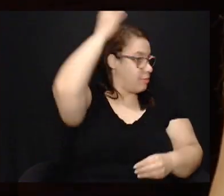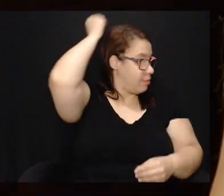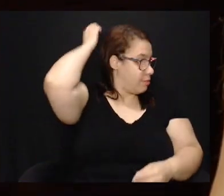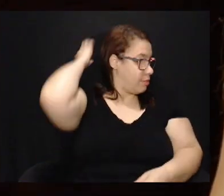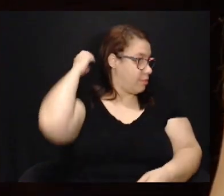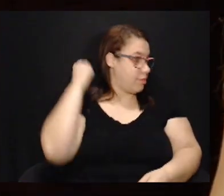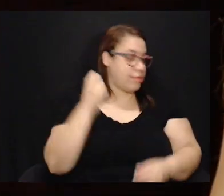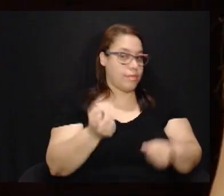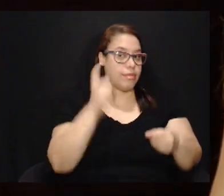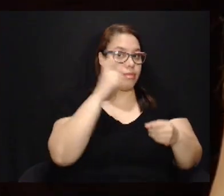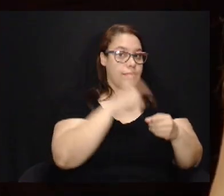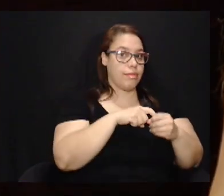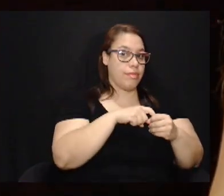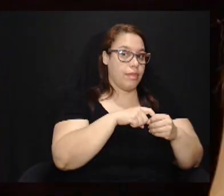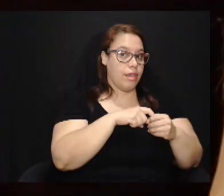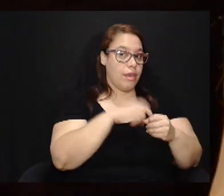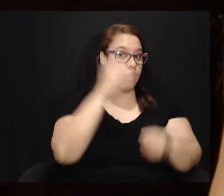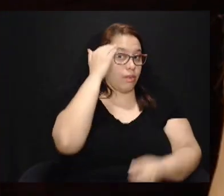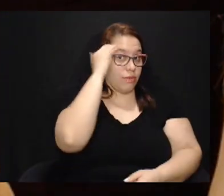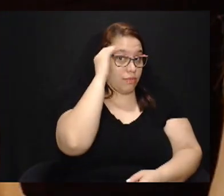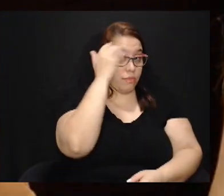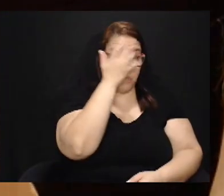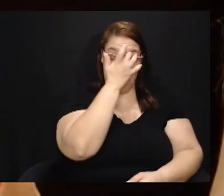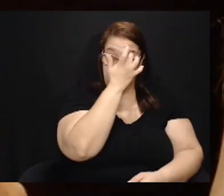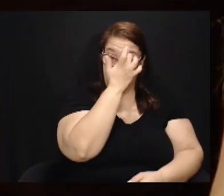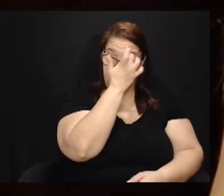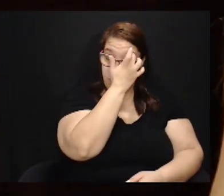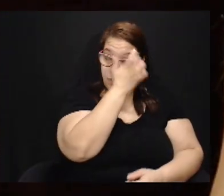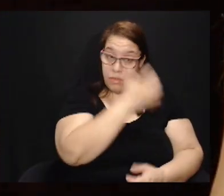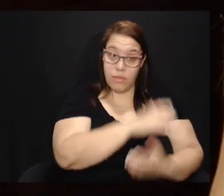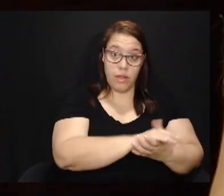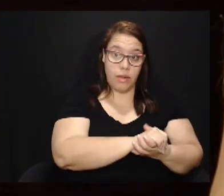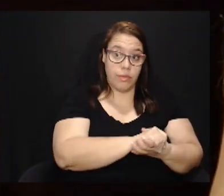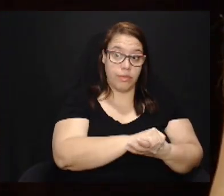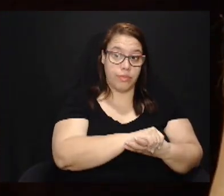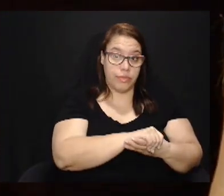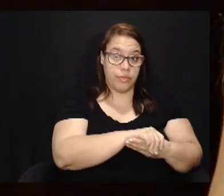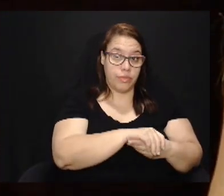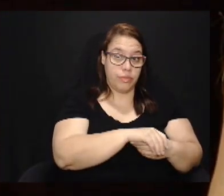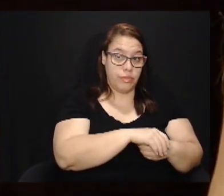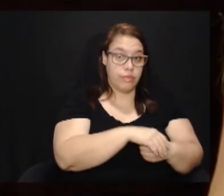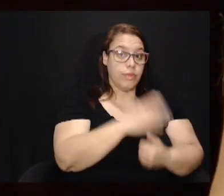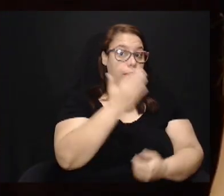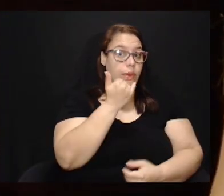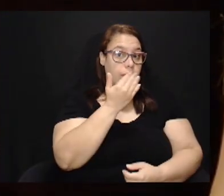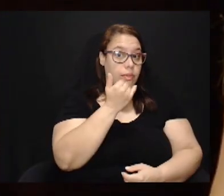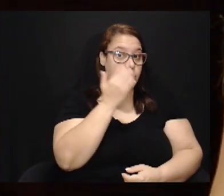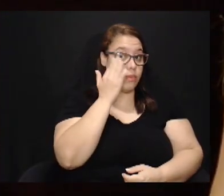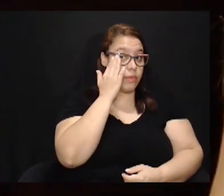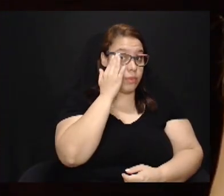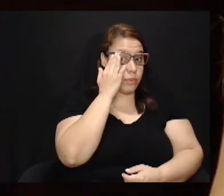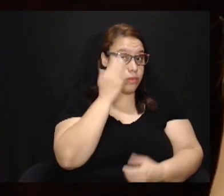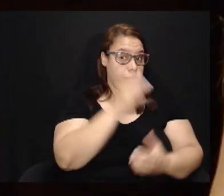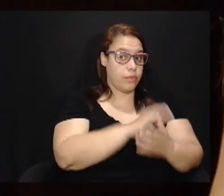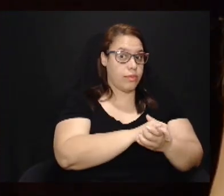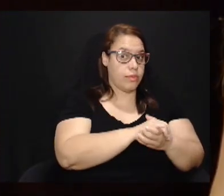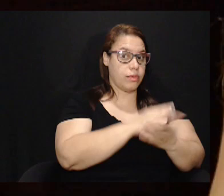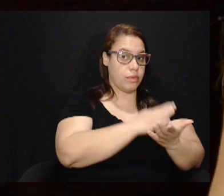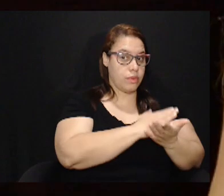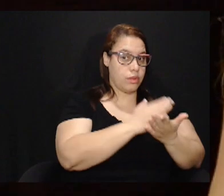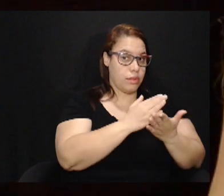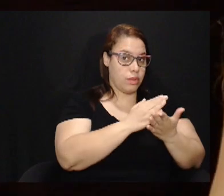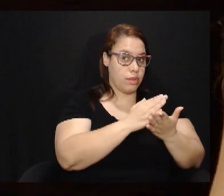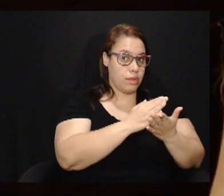né? Compreendendo esse assunto, voltando aos primórdios da nossa alimentação, né? Então, como tudo começou?